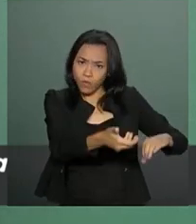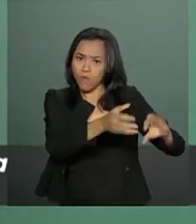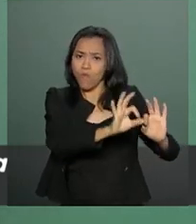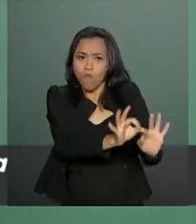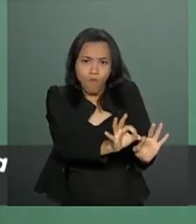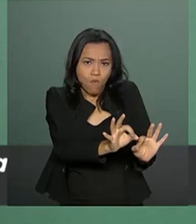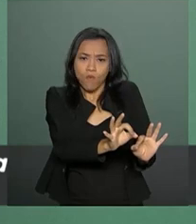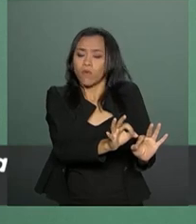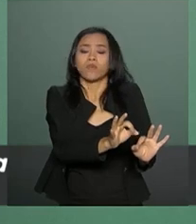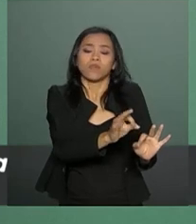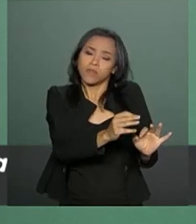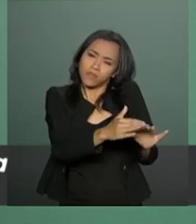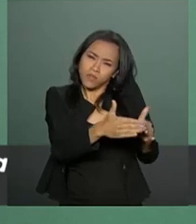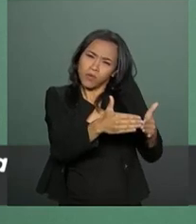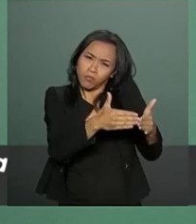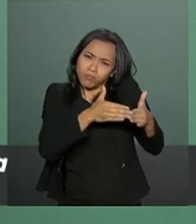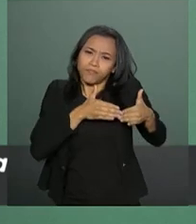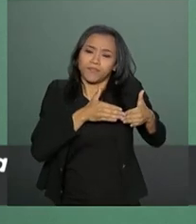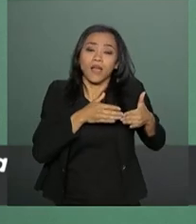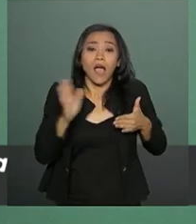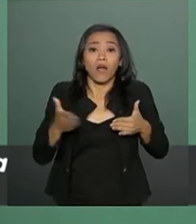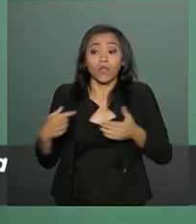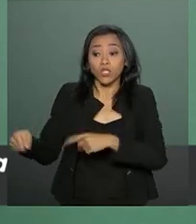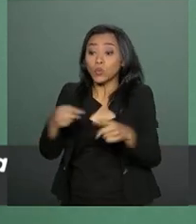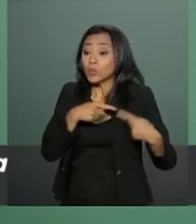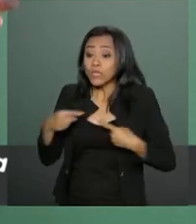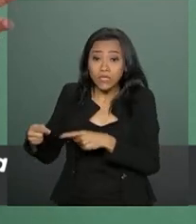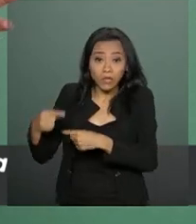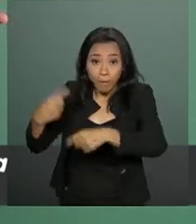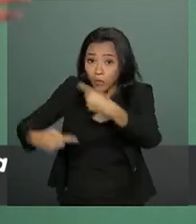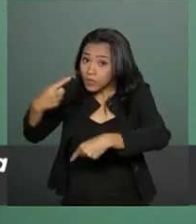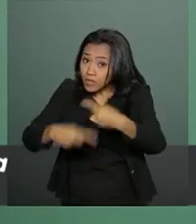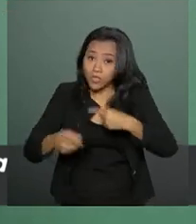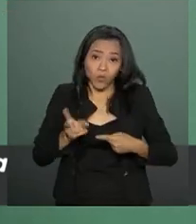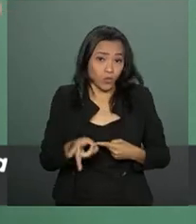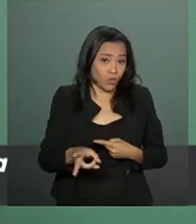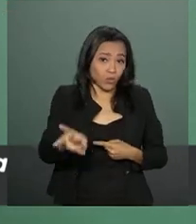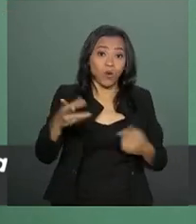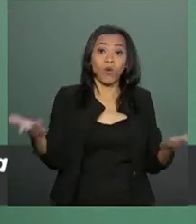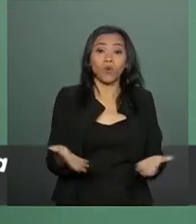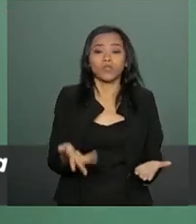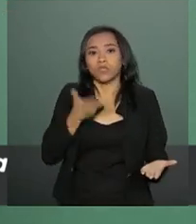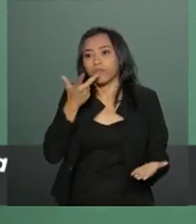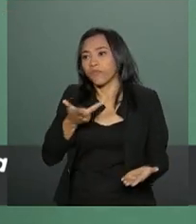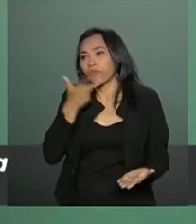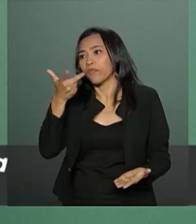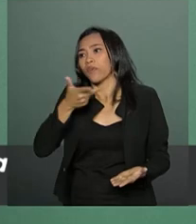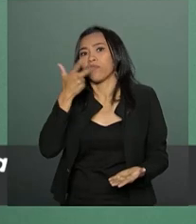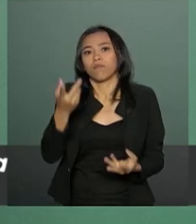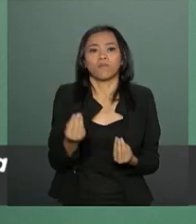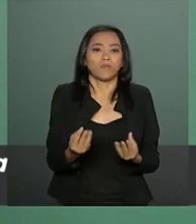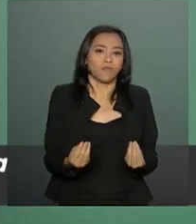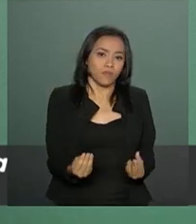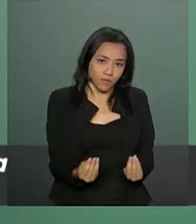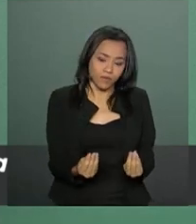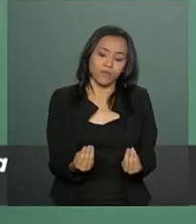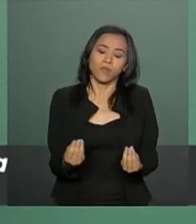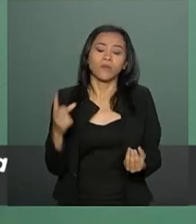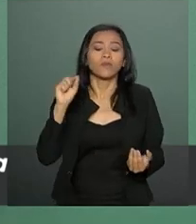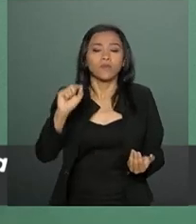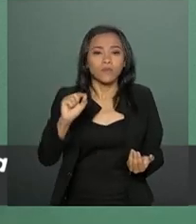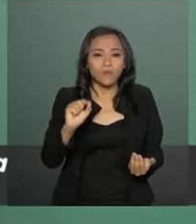política os senhores e senhoras verificam que o que mais fala hoje é a necessidade dispensabilidade na facilidade